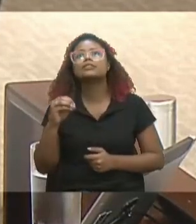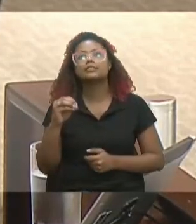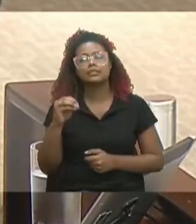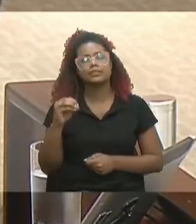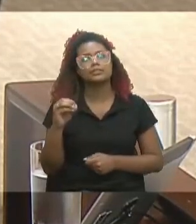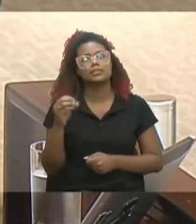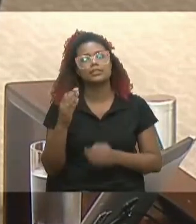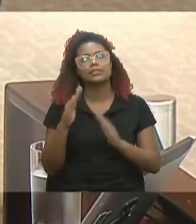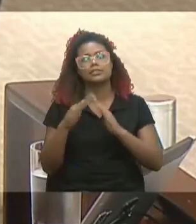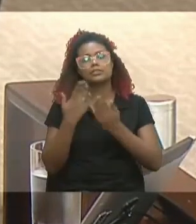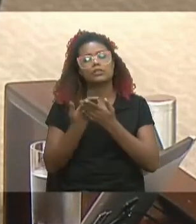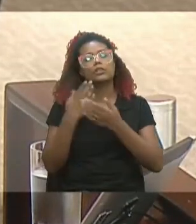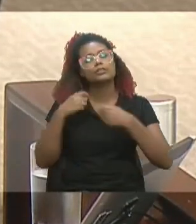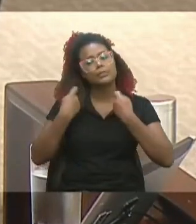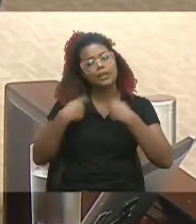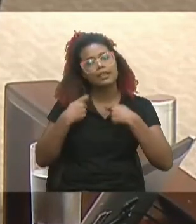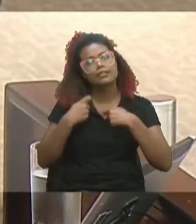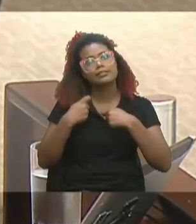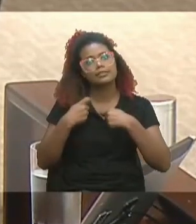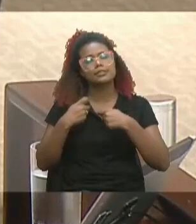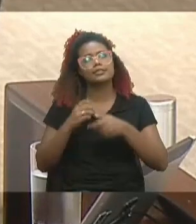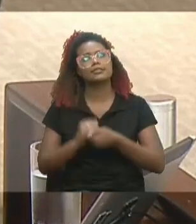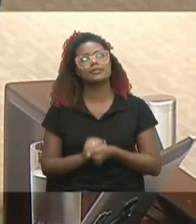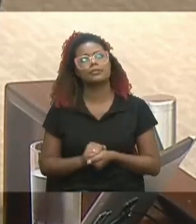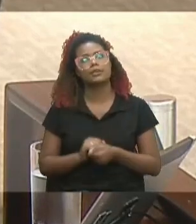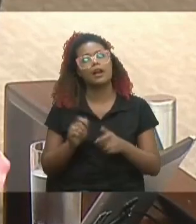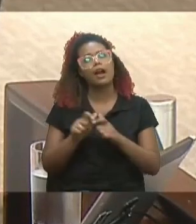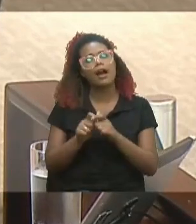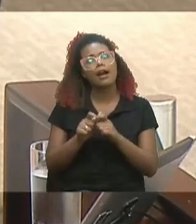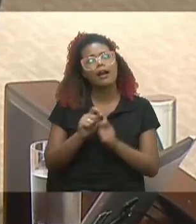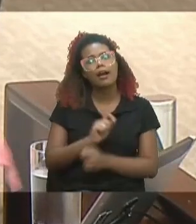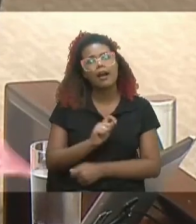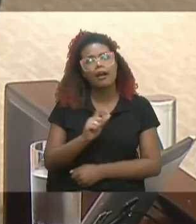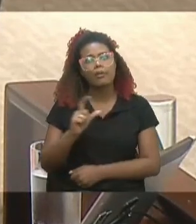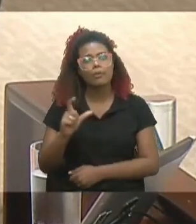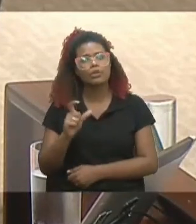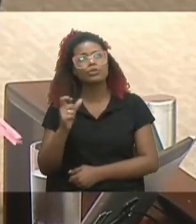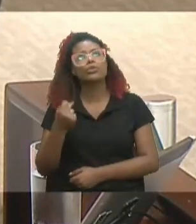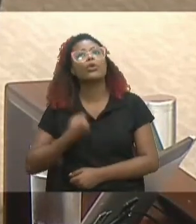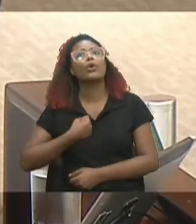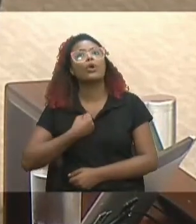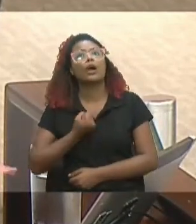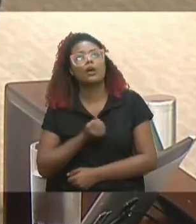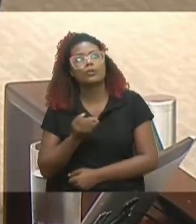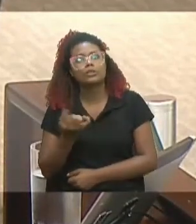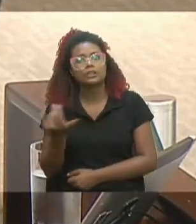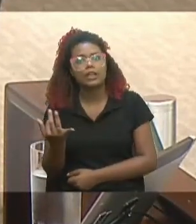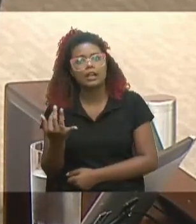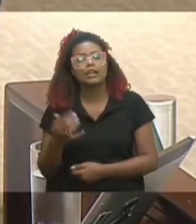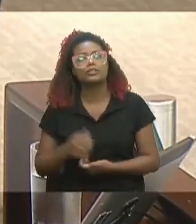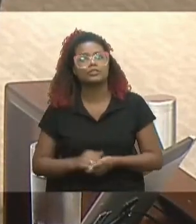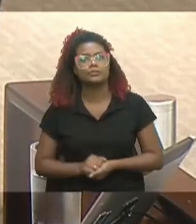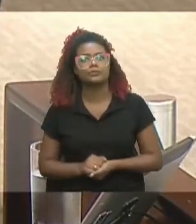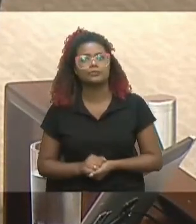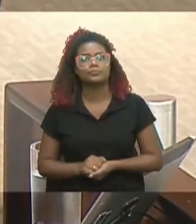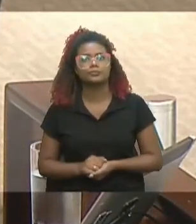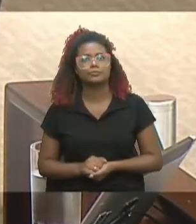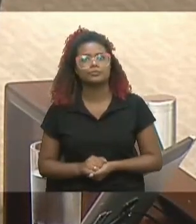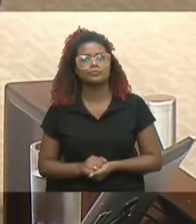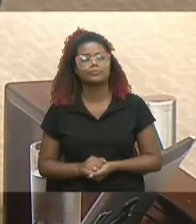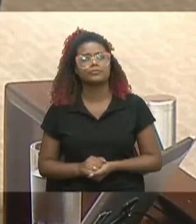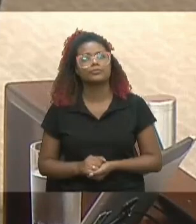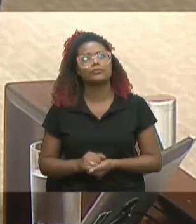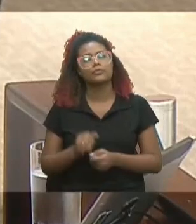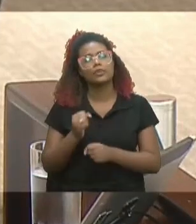reconhece que precisa a obras aumentam o número de escolas que precisam obras no início